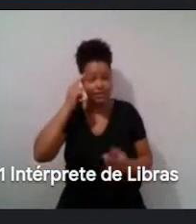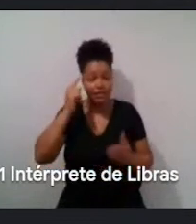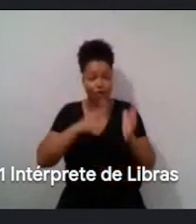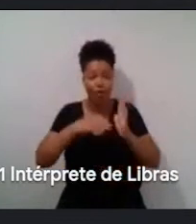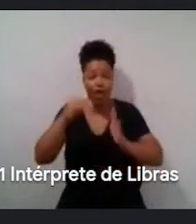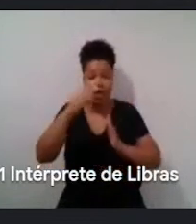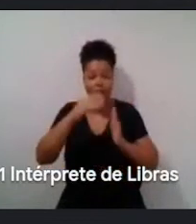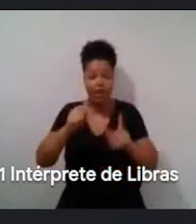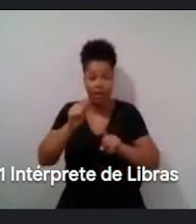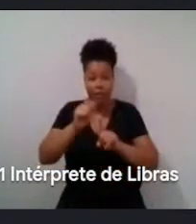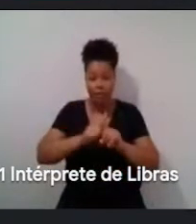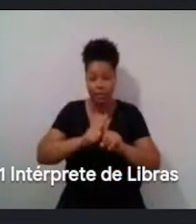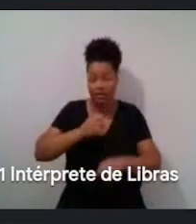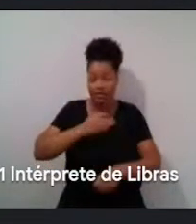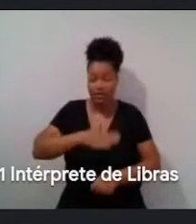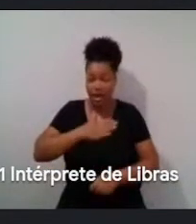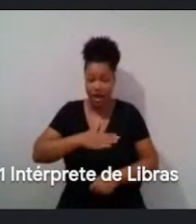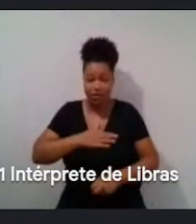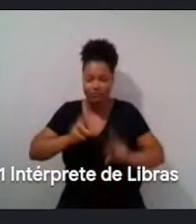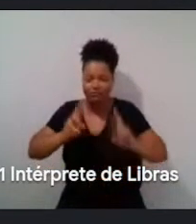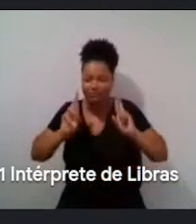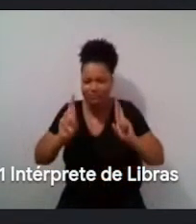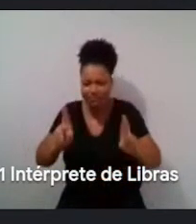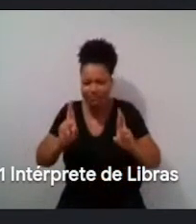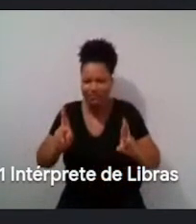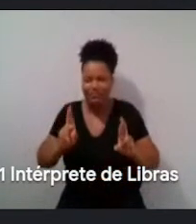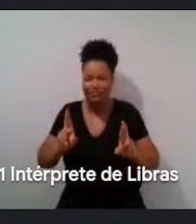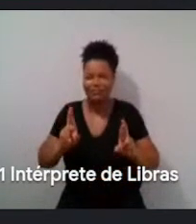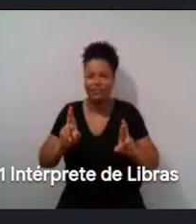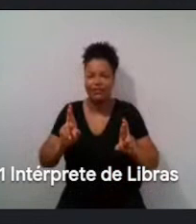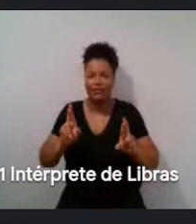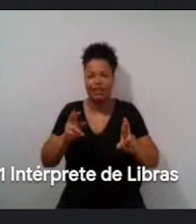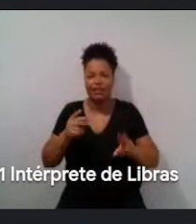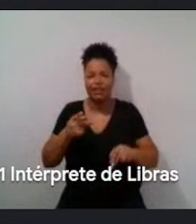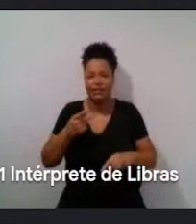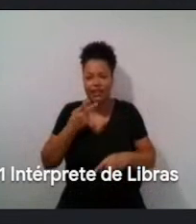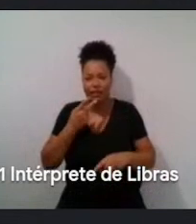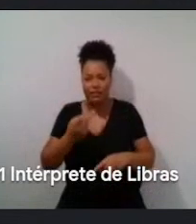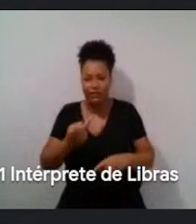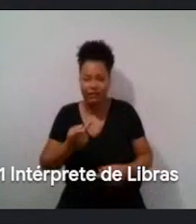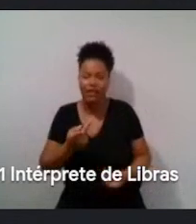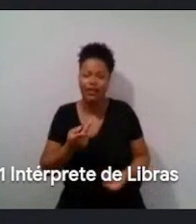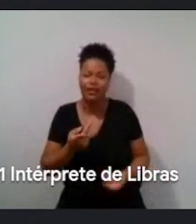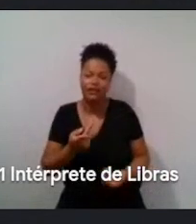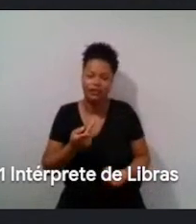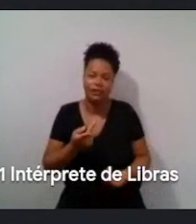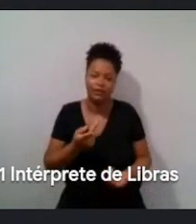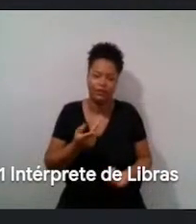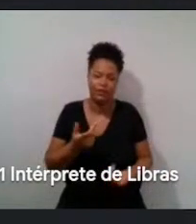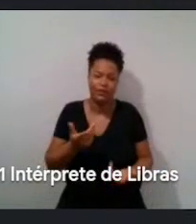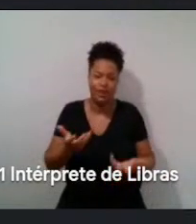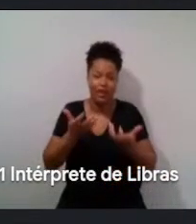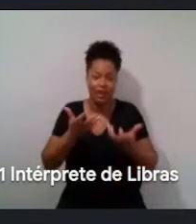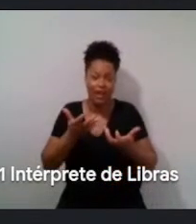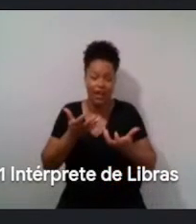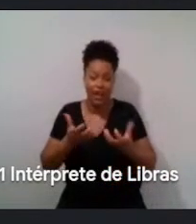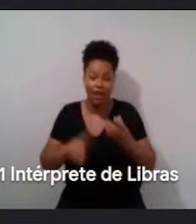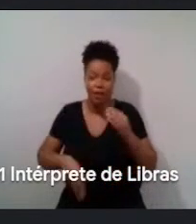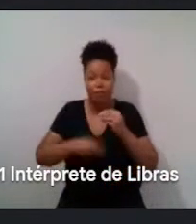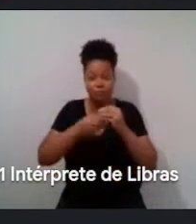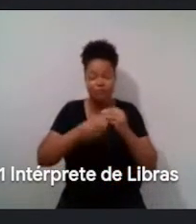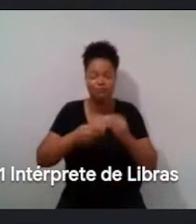na esperança, que eu endosso o desembargador Eurípedes, de que já possamos fazer presencialmente. Isso, porque realmente